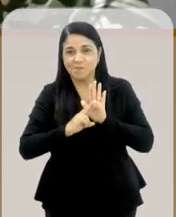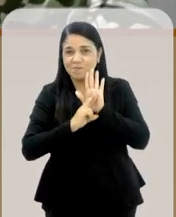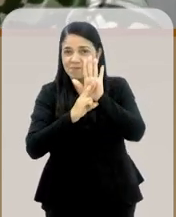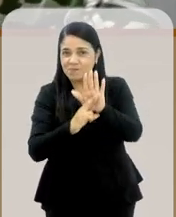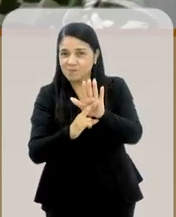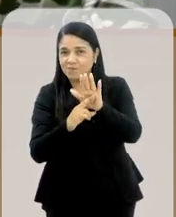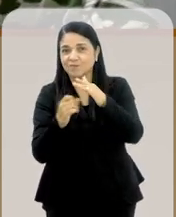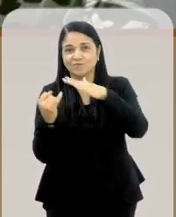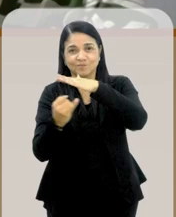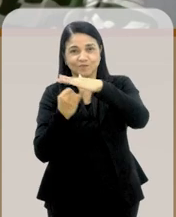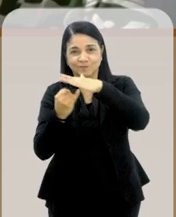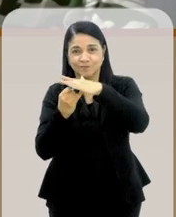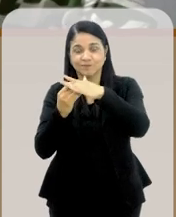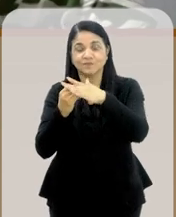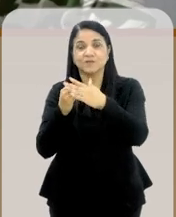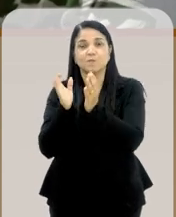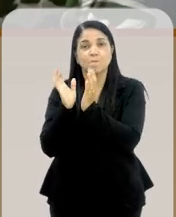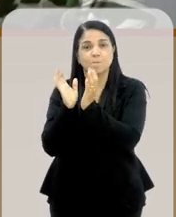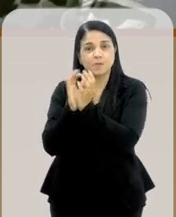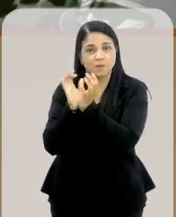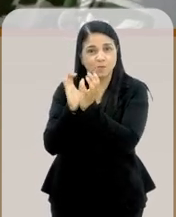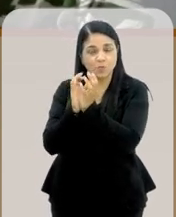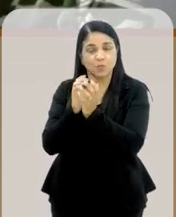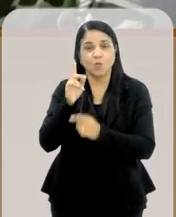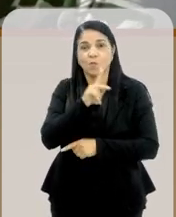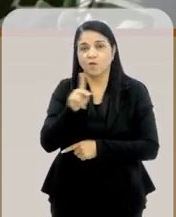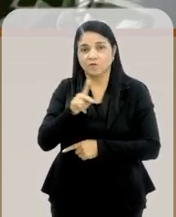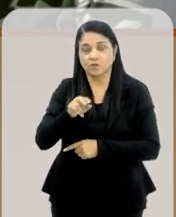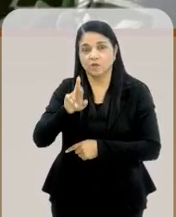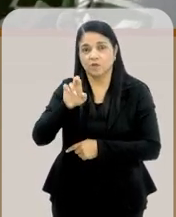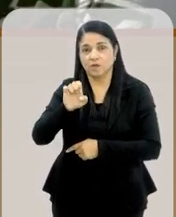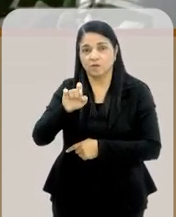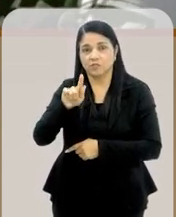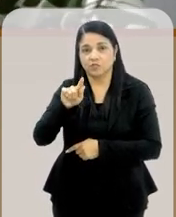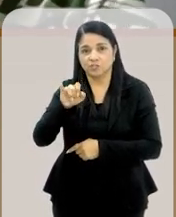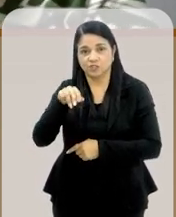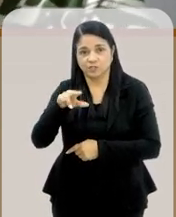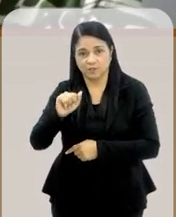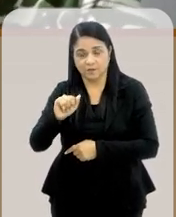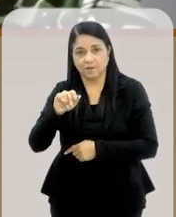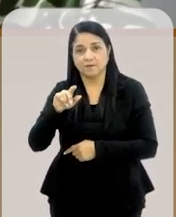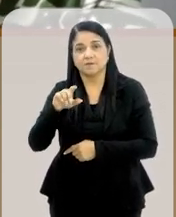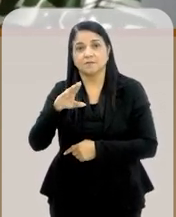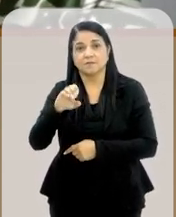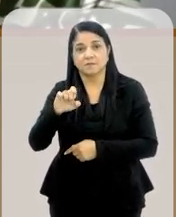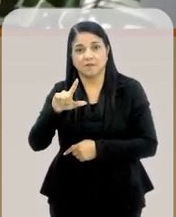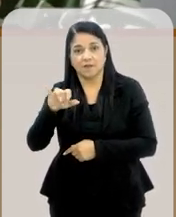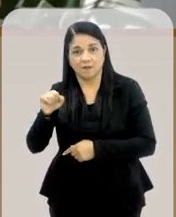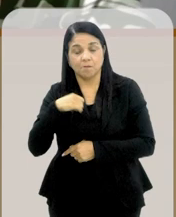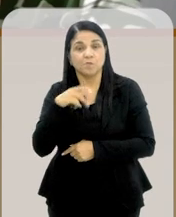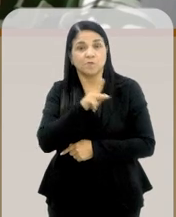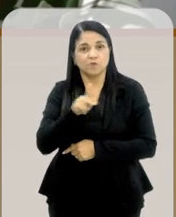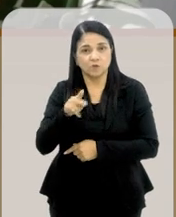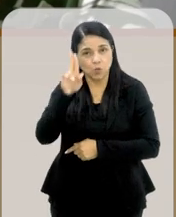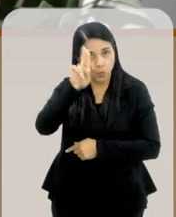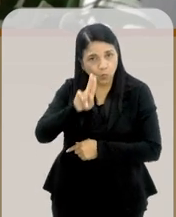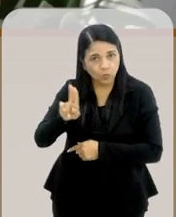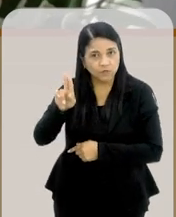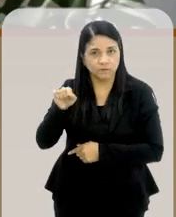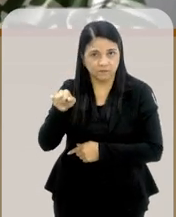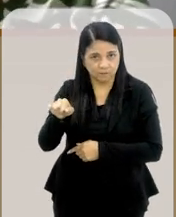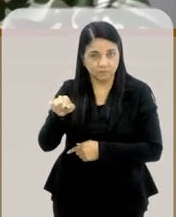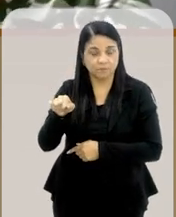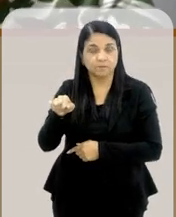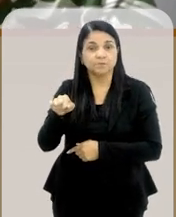uma representante do Instituto em Pernambuco, a professora Regina Célia de Almeida, que ela é uma professora